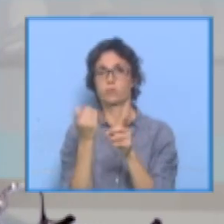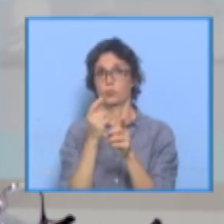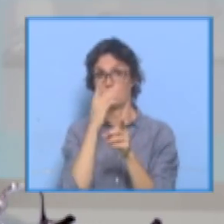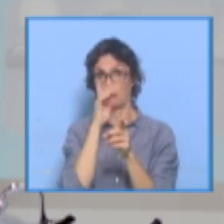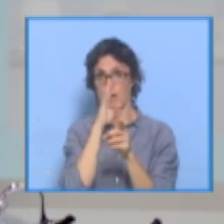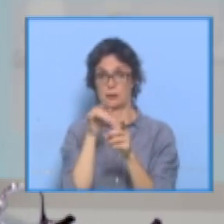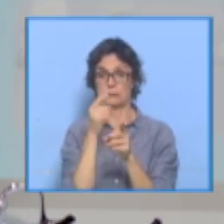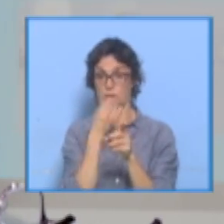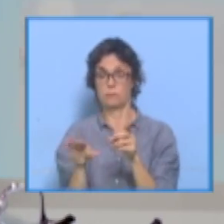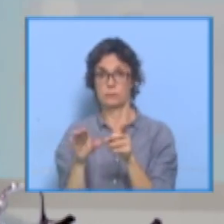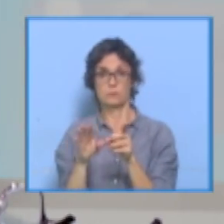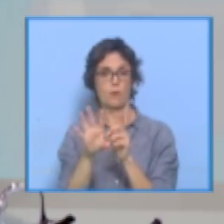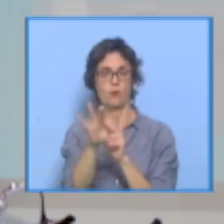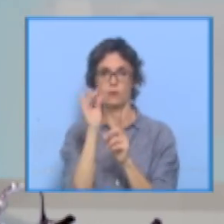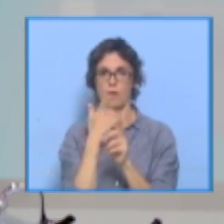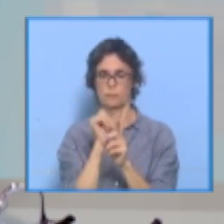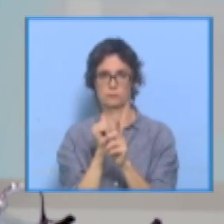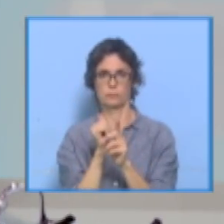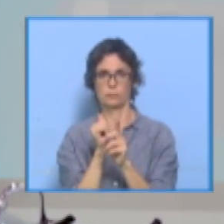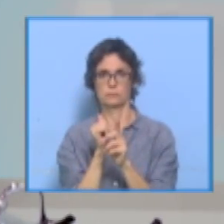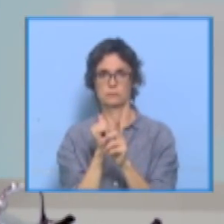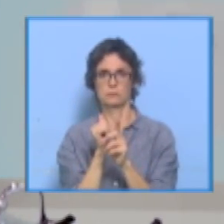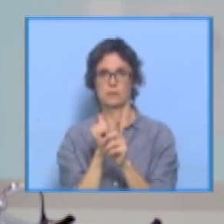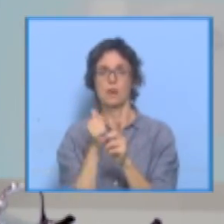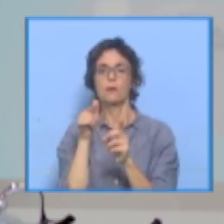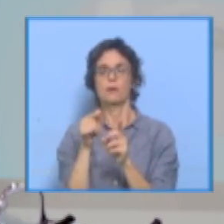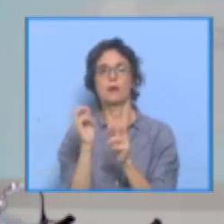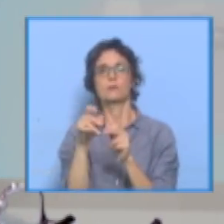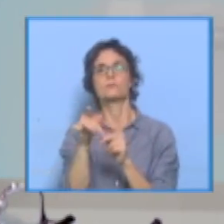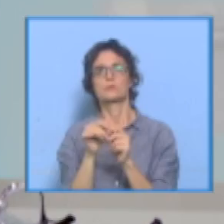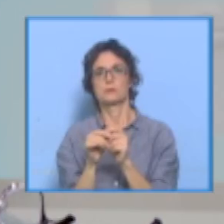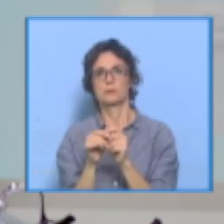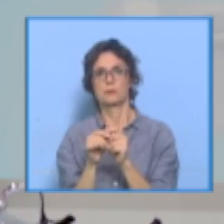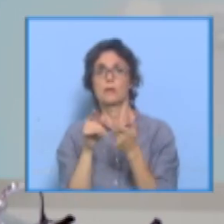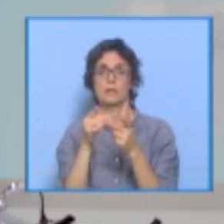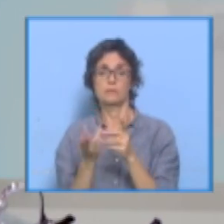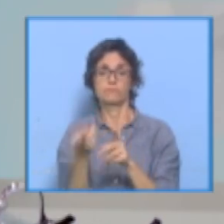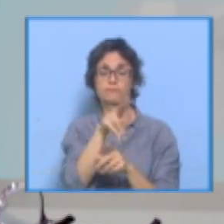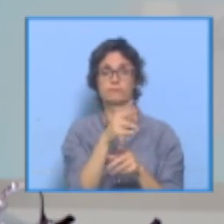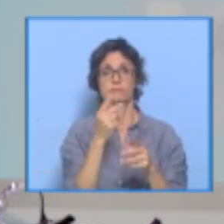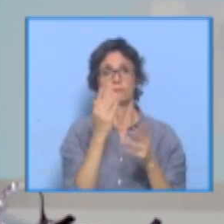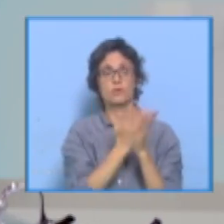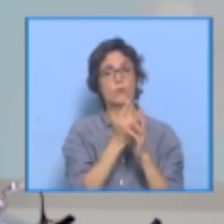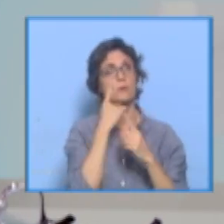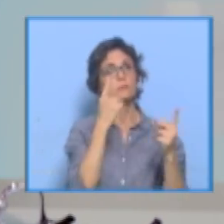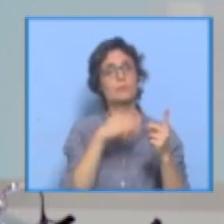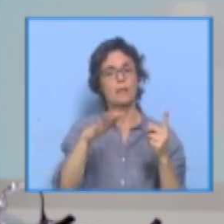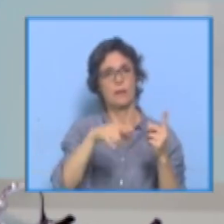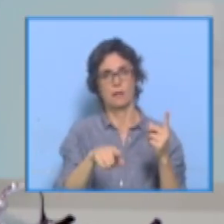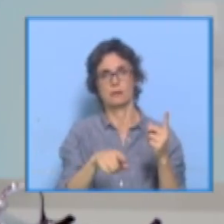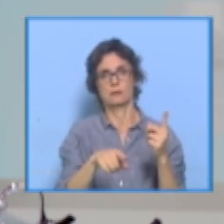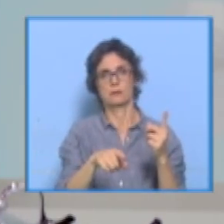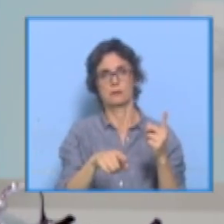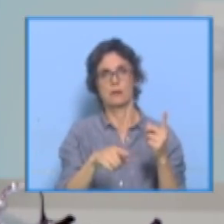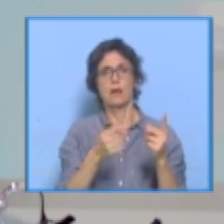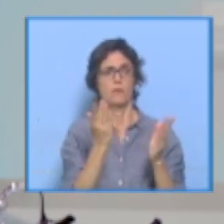escolher um ensino de excelência o possam ter, o que é que acontece? Vão para a escola pública da zona. A escola pública da zona, aqui